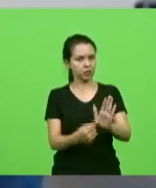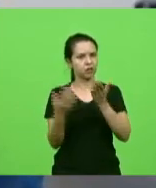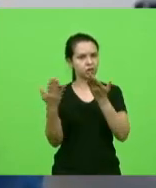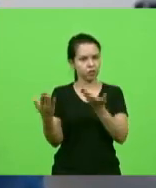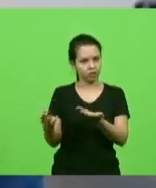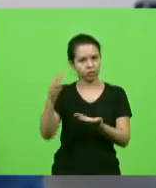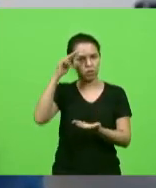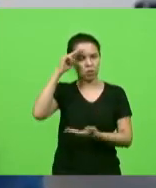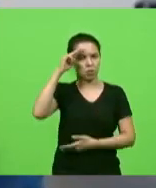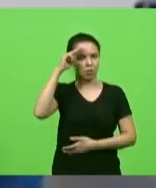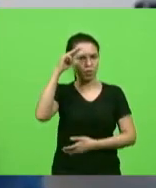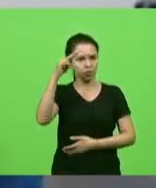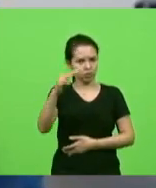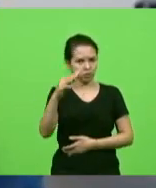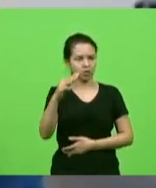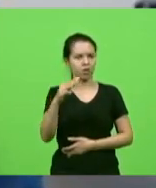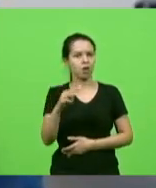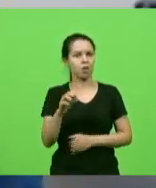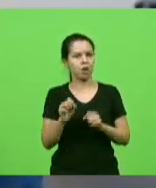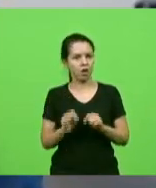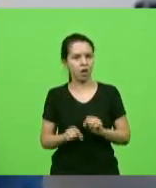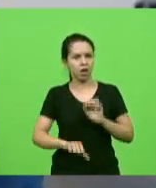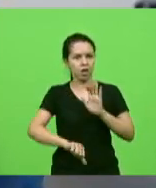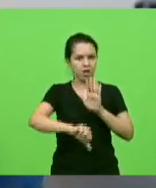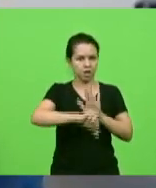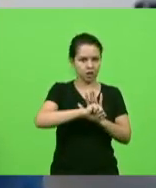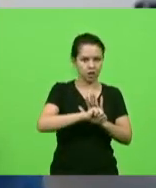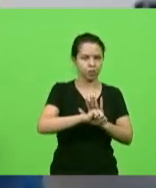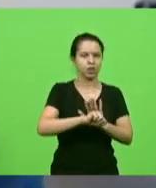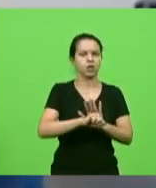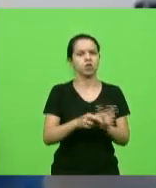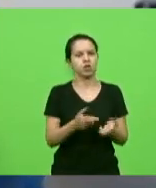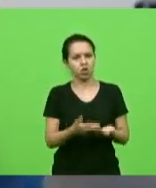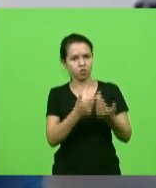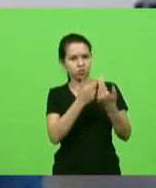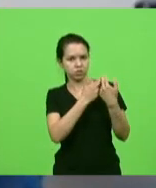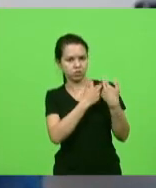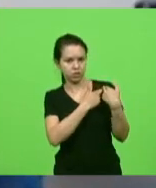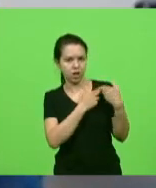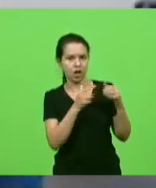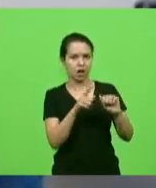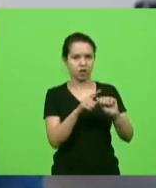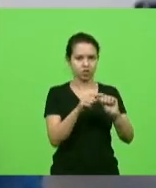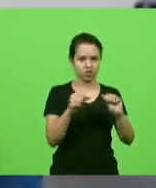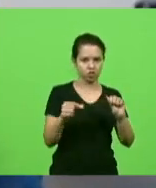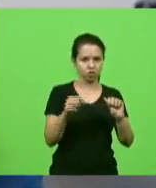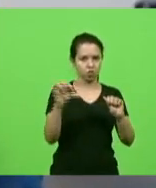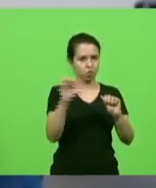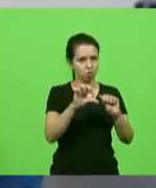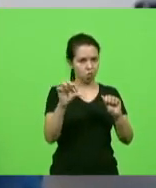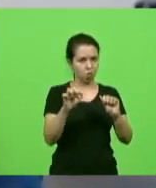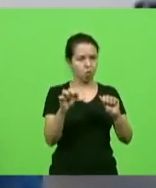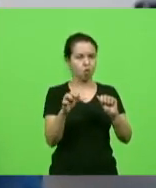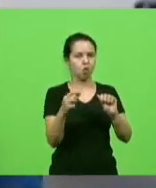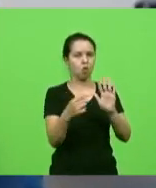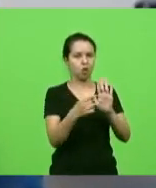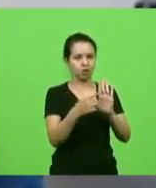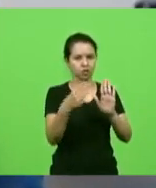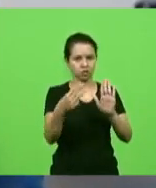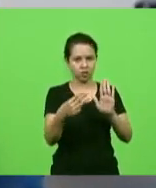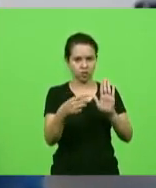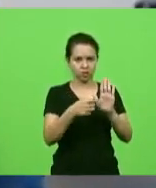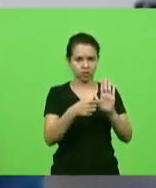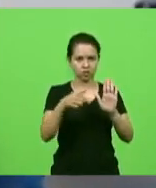Carlos Moisés da Silva pela suposta prática de crimes de responsabilidade fundados nos artigos 9º e fez 3 e 7